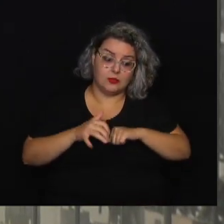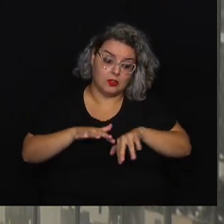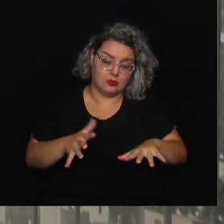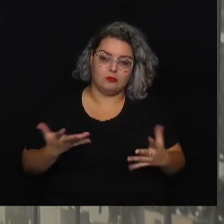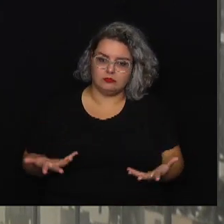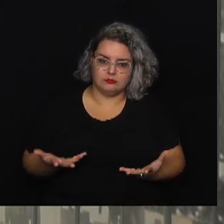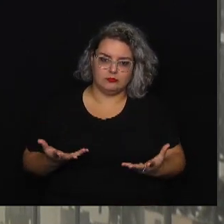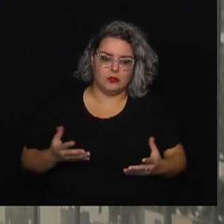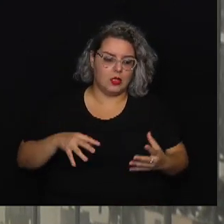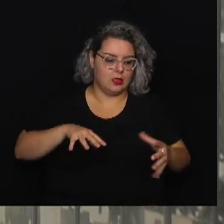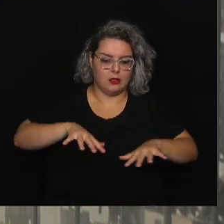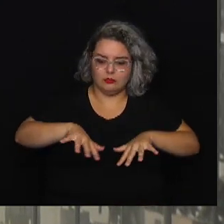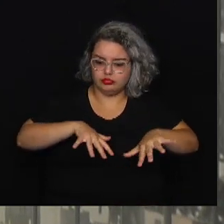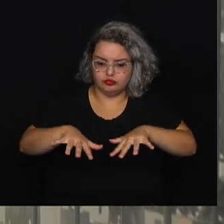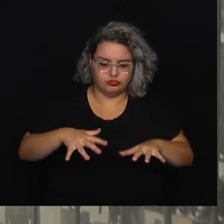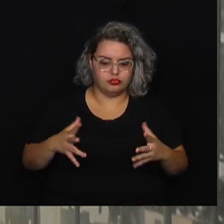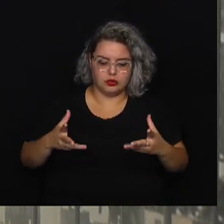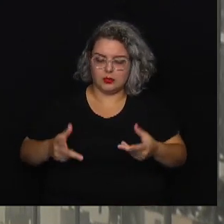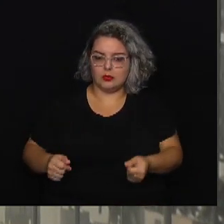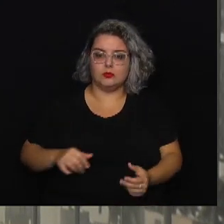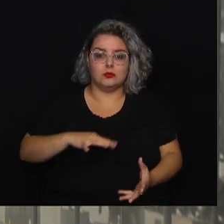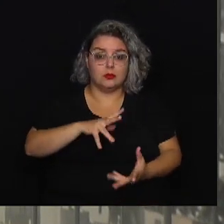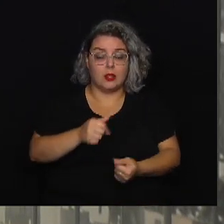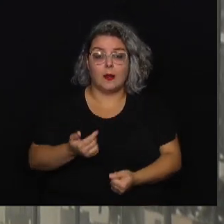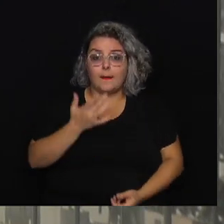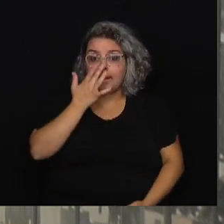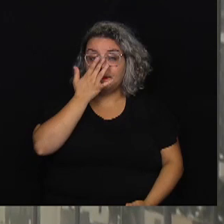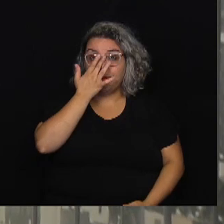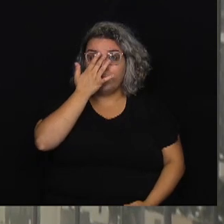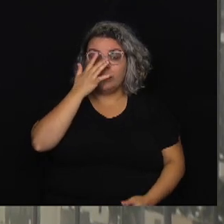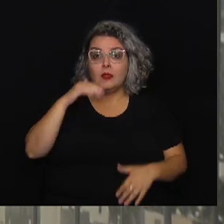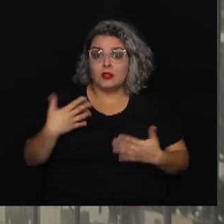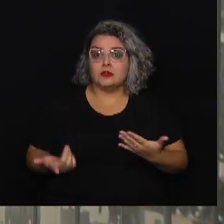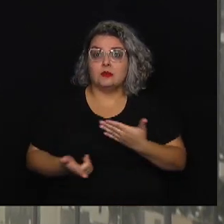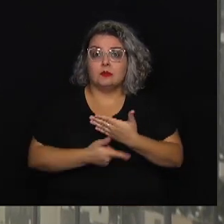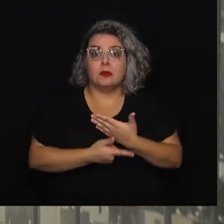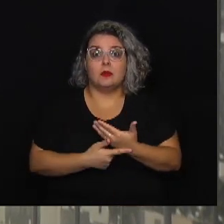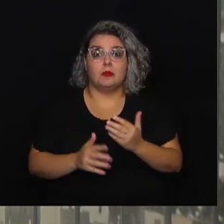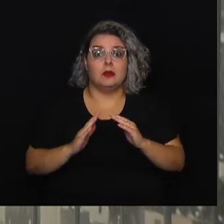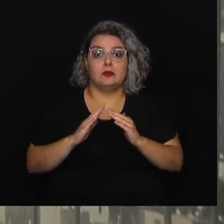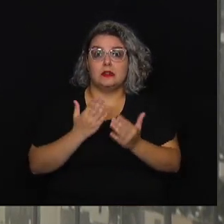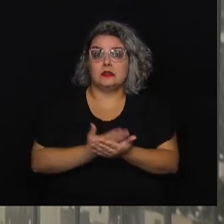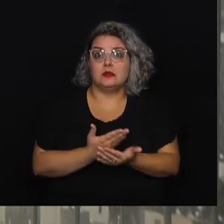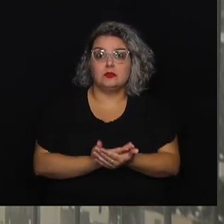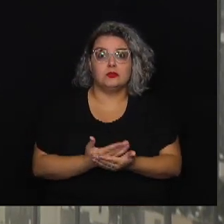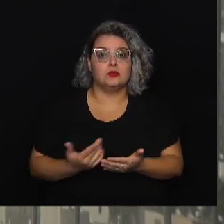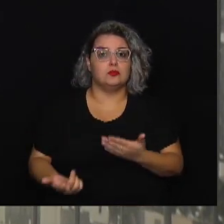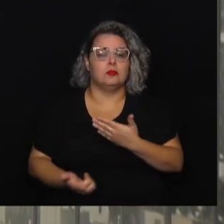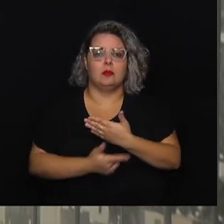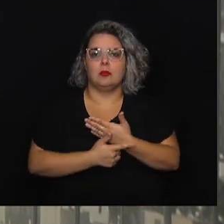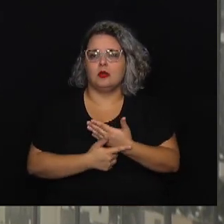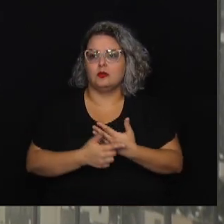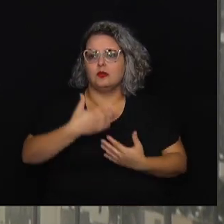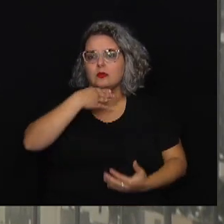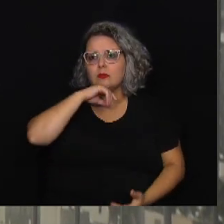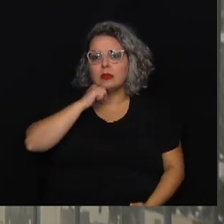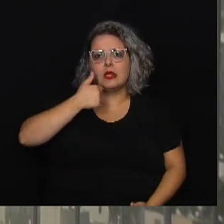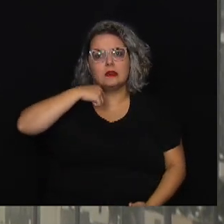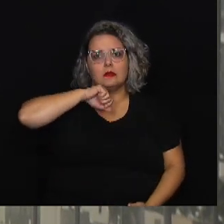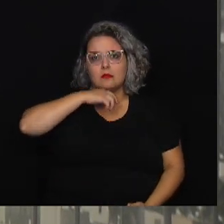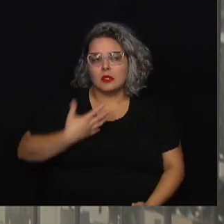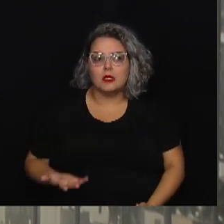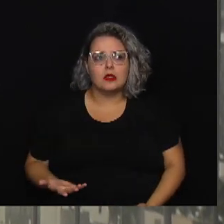acabou mexendo com todo mundo, sobre o papel das escolas, o papel dos pais, dos responsáveis com as crianças, com